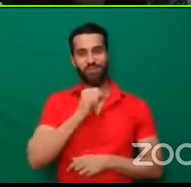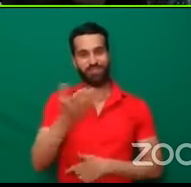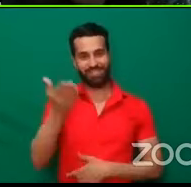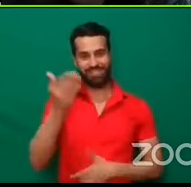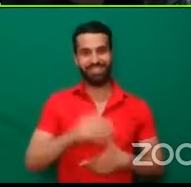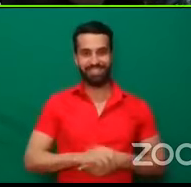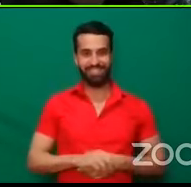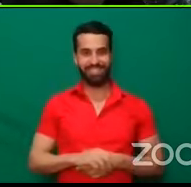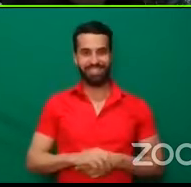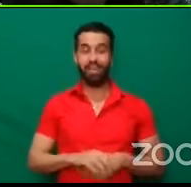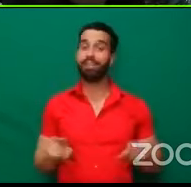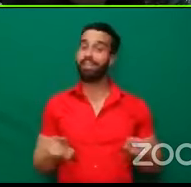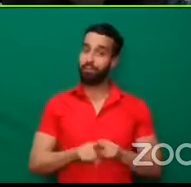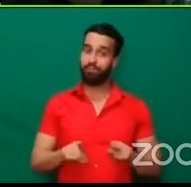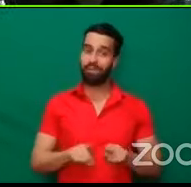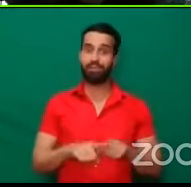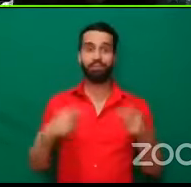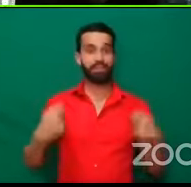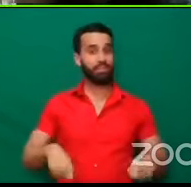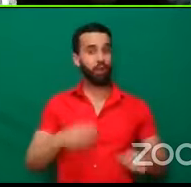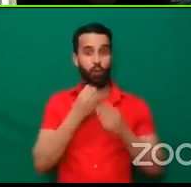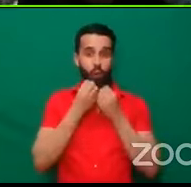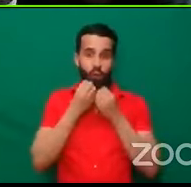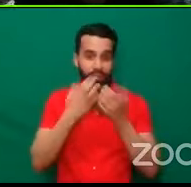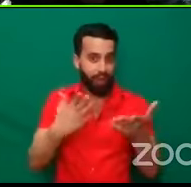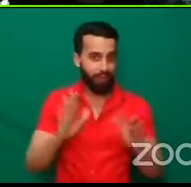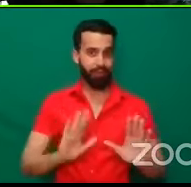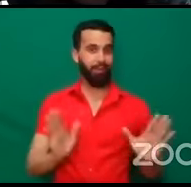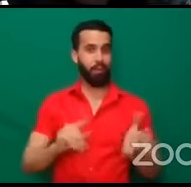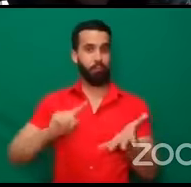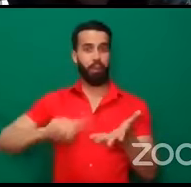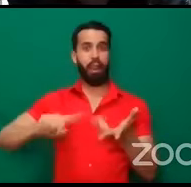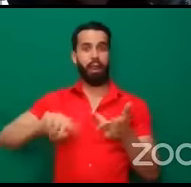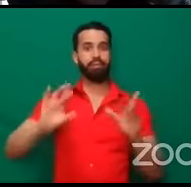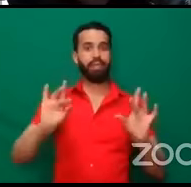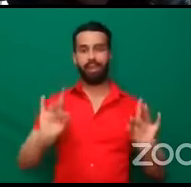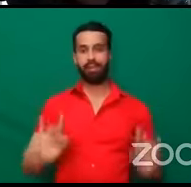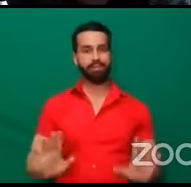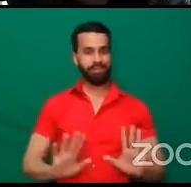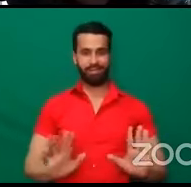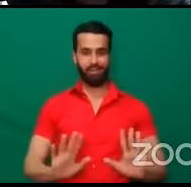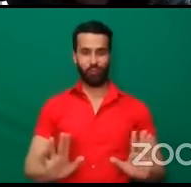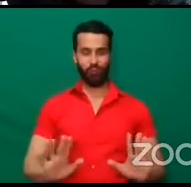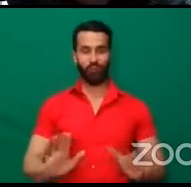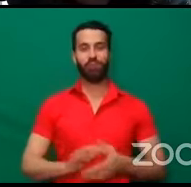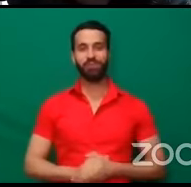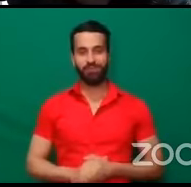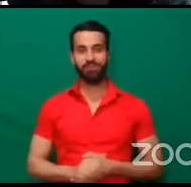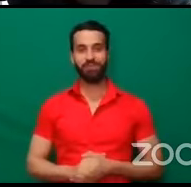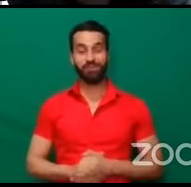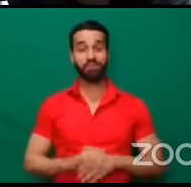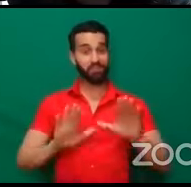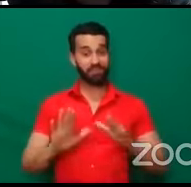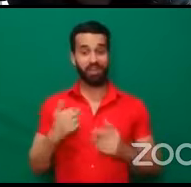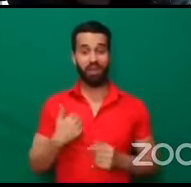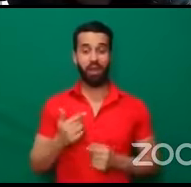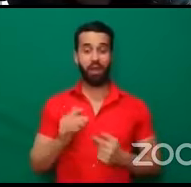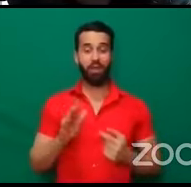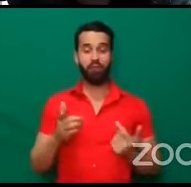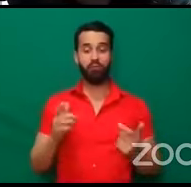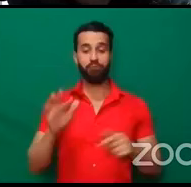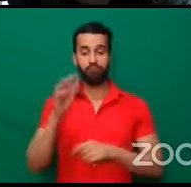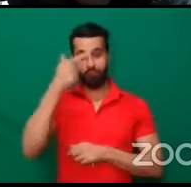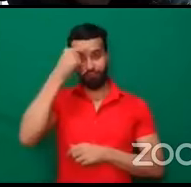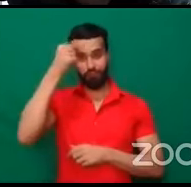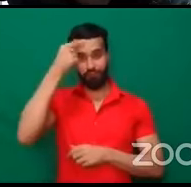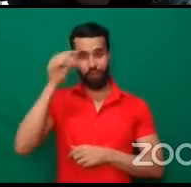Sem falar spoiler, né? Sim. E você mostrou o filme na faculdade onde